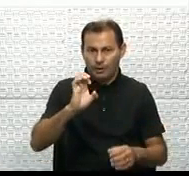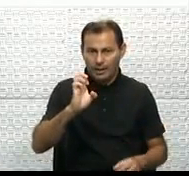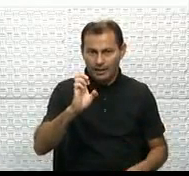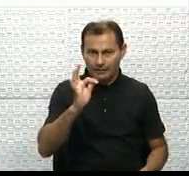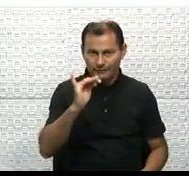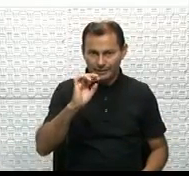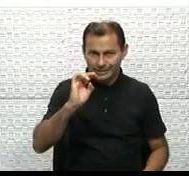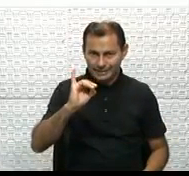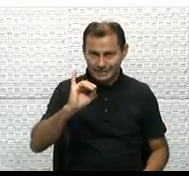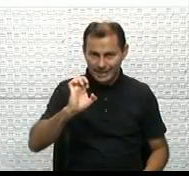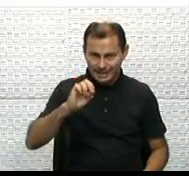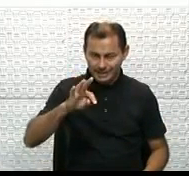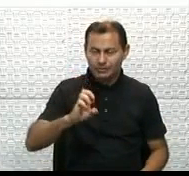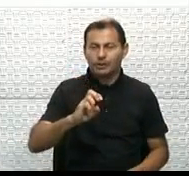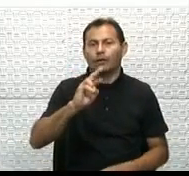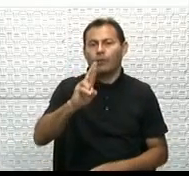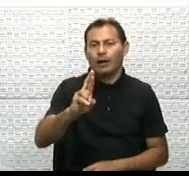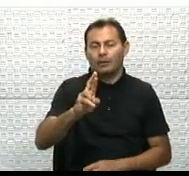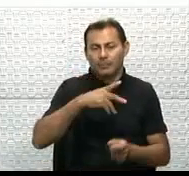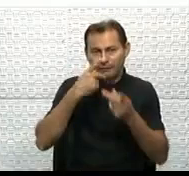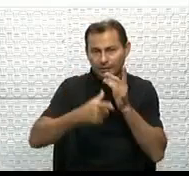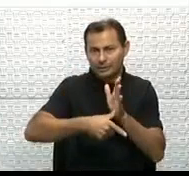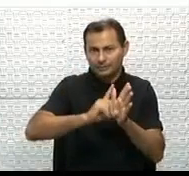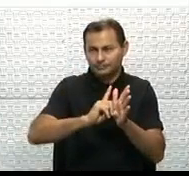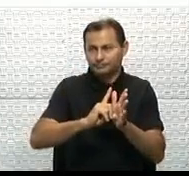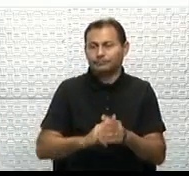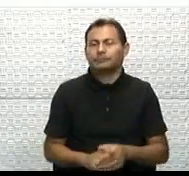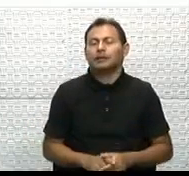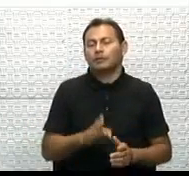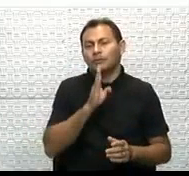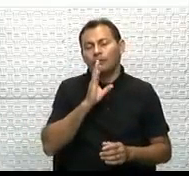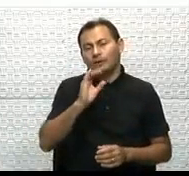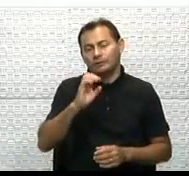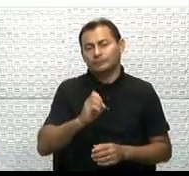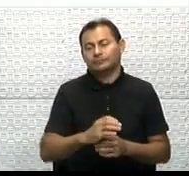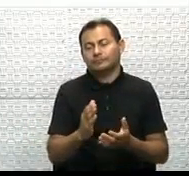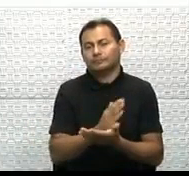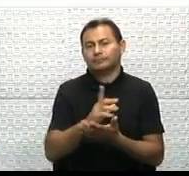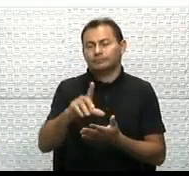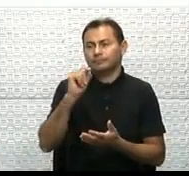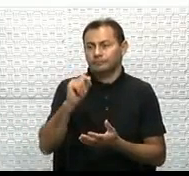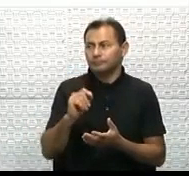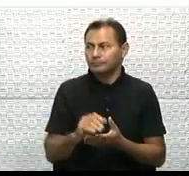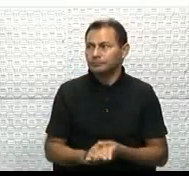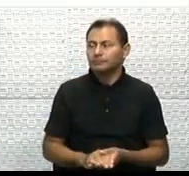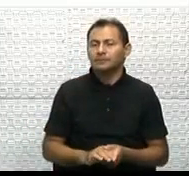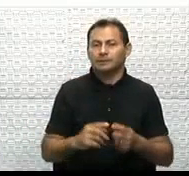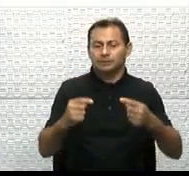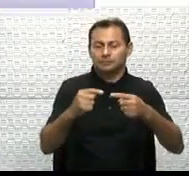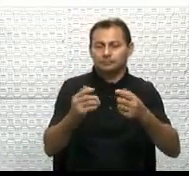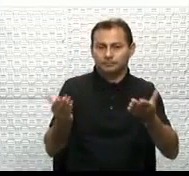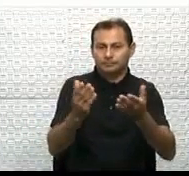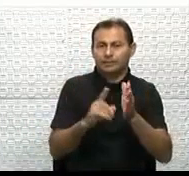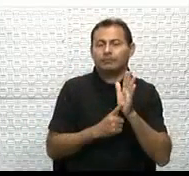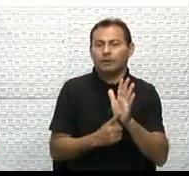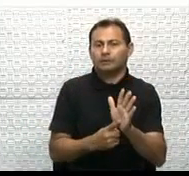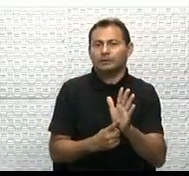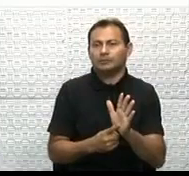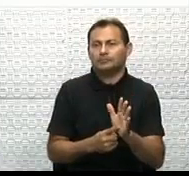de correlação, o R que nós tratamos anteriormente, e o coeficiente de determinação. E essa relação ela é